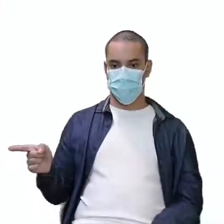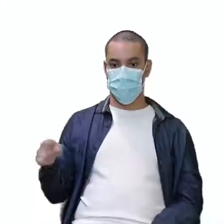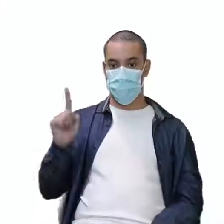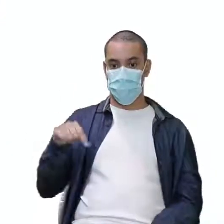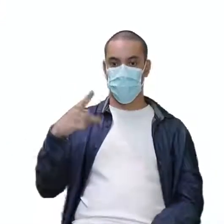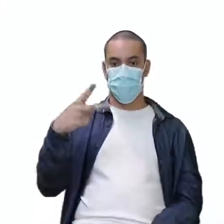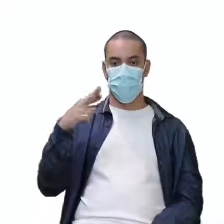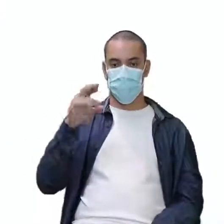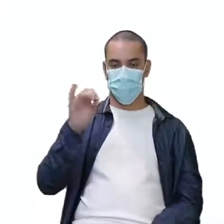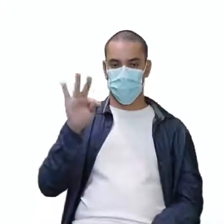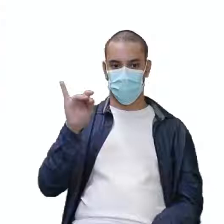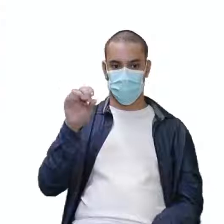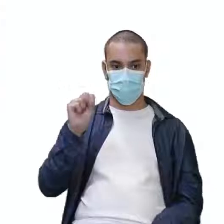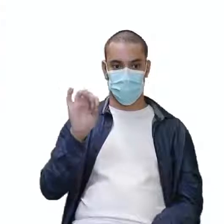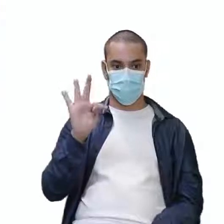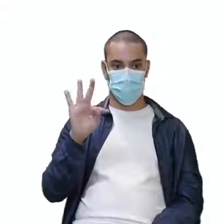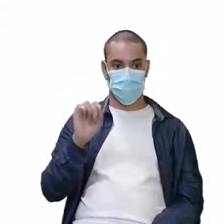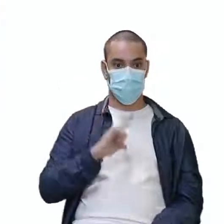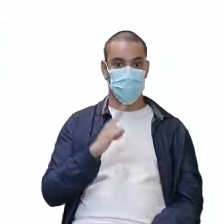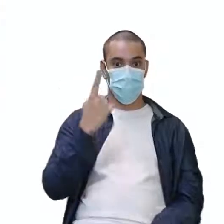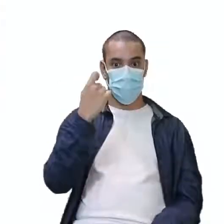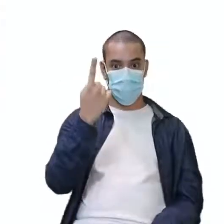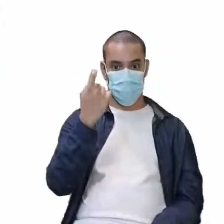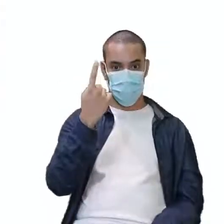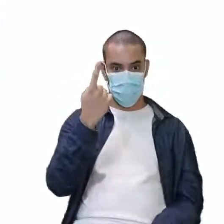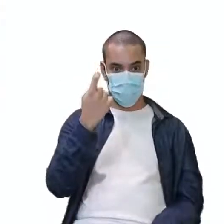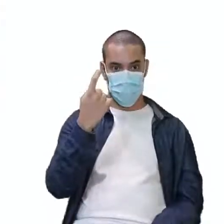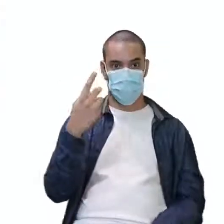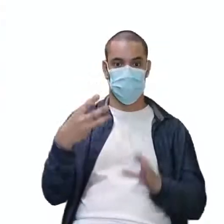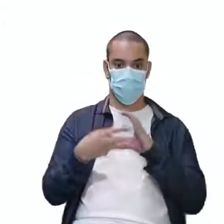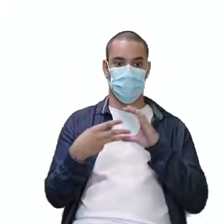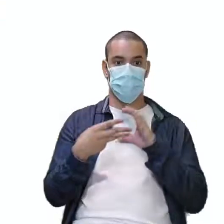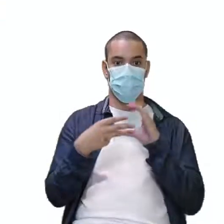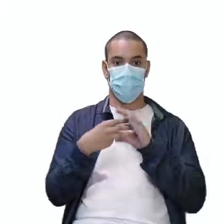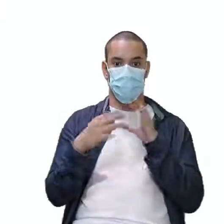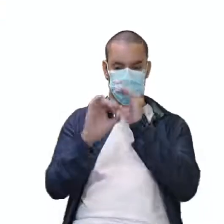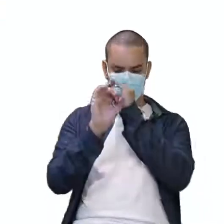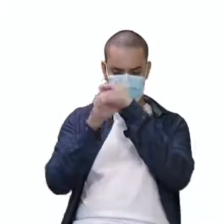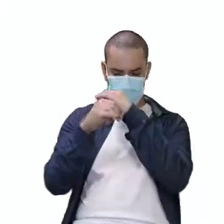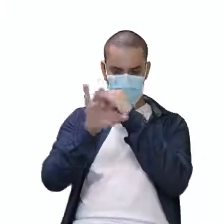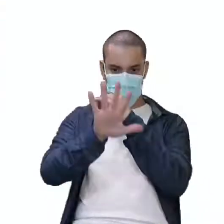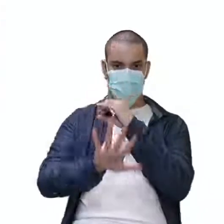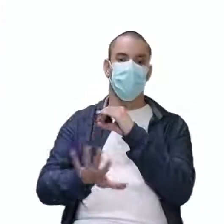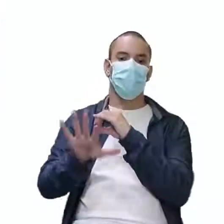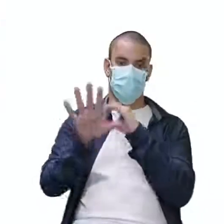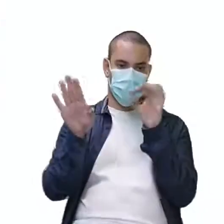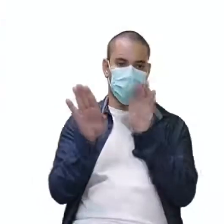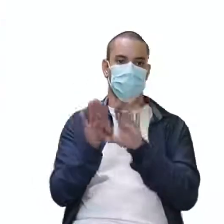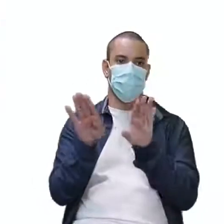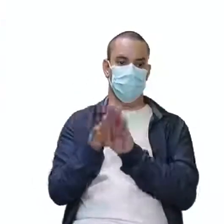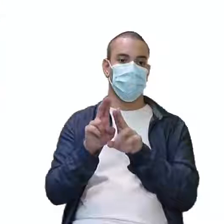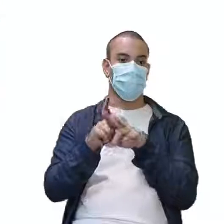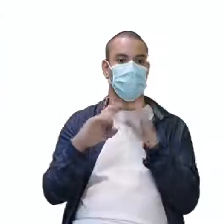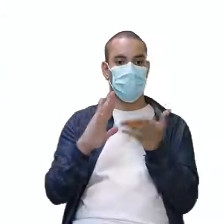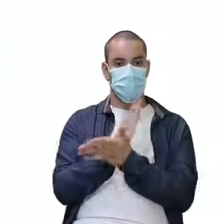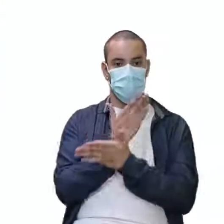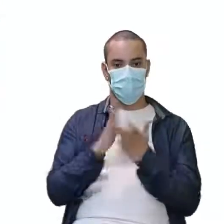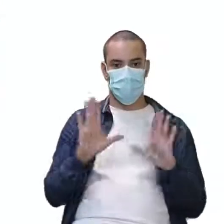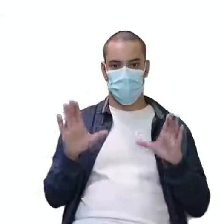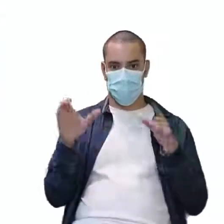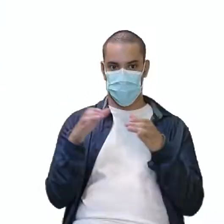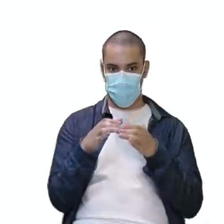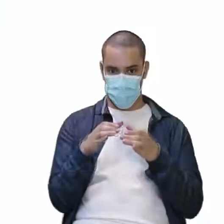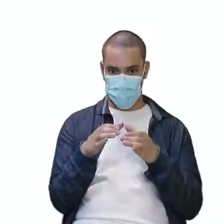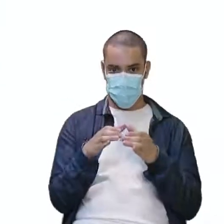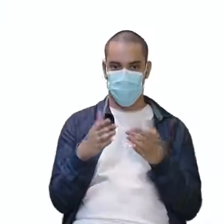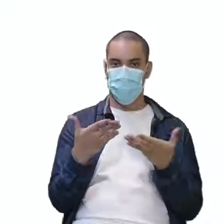organismo protista unicelular microscópico, que também, assim como alguns grupos